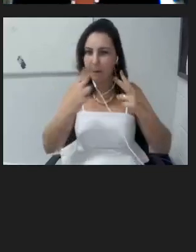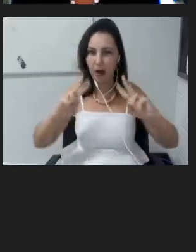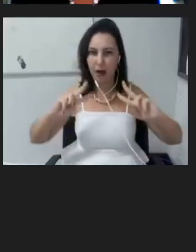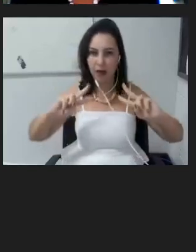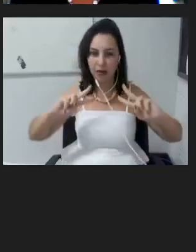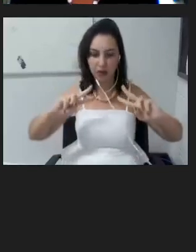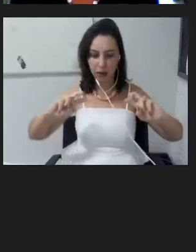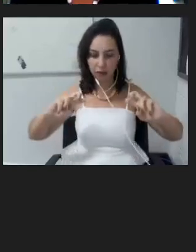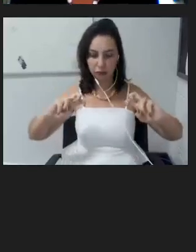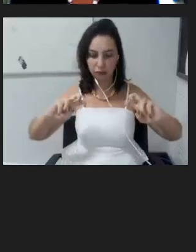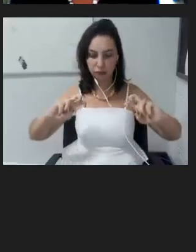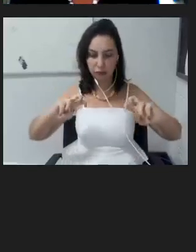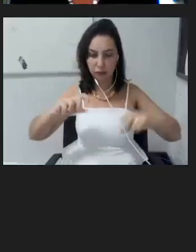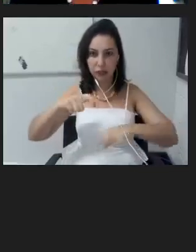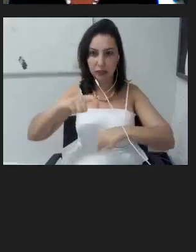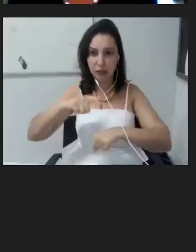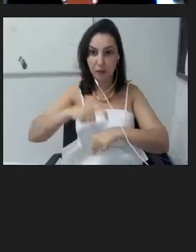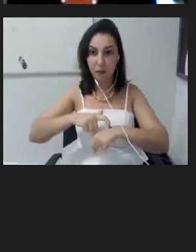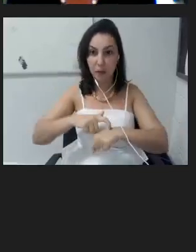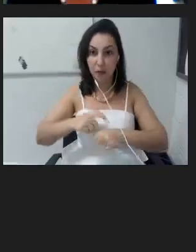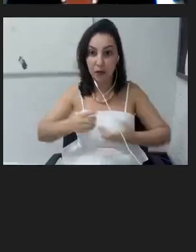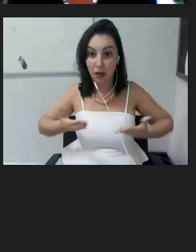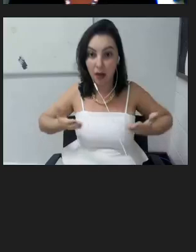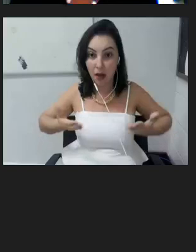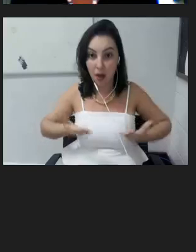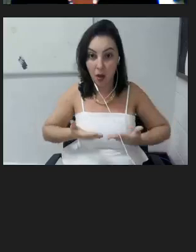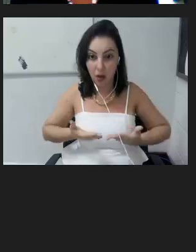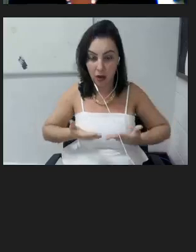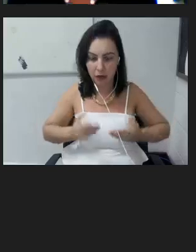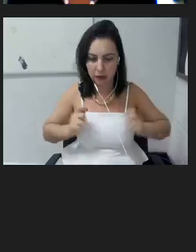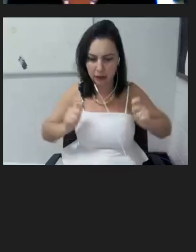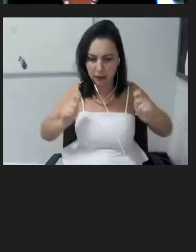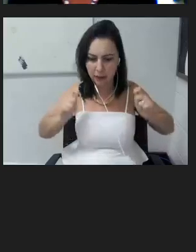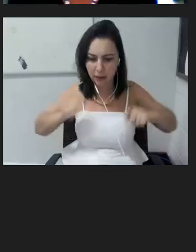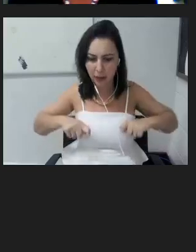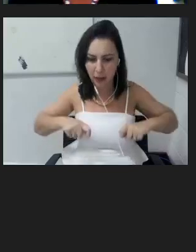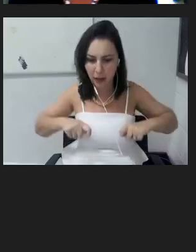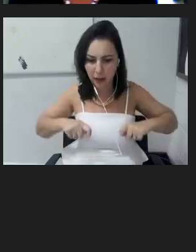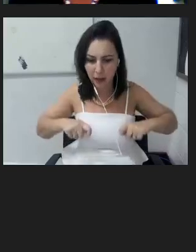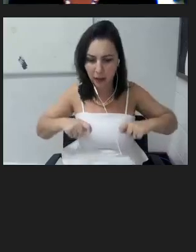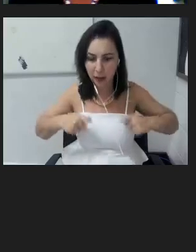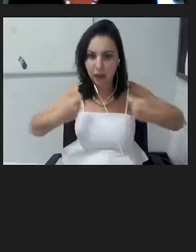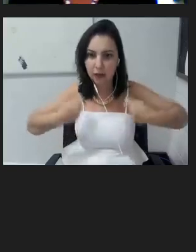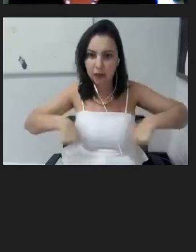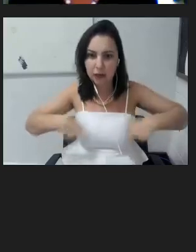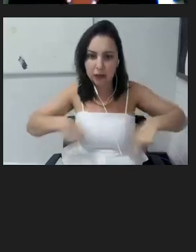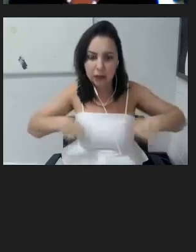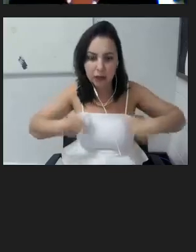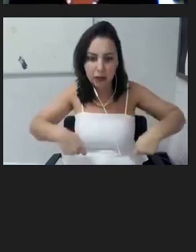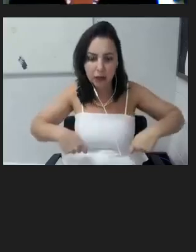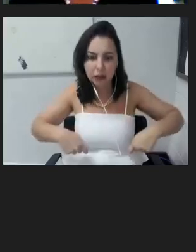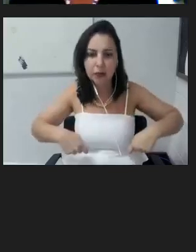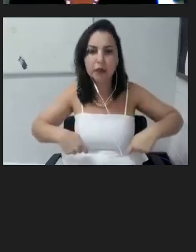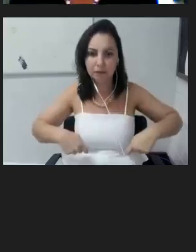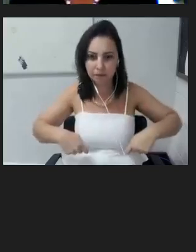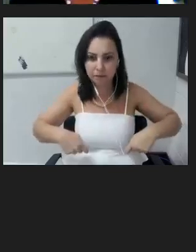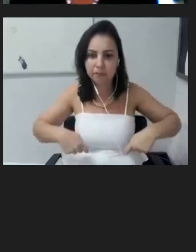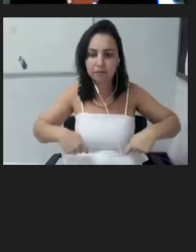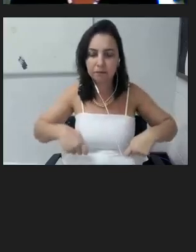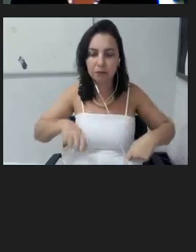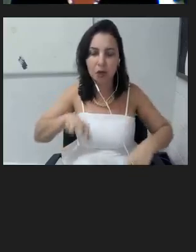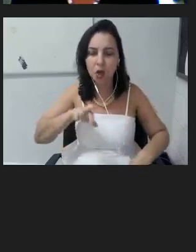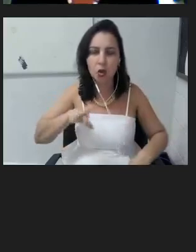momento presente em termos de possibilidades e necessidades. Que não é à toa